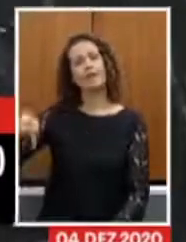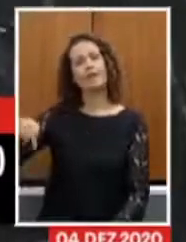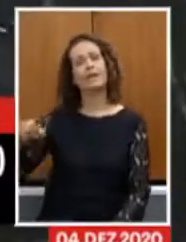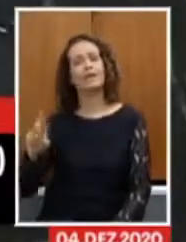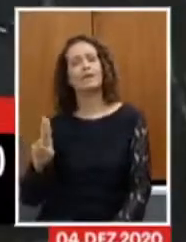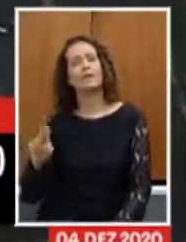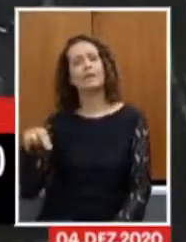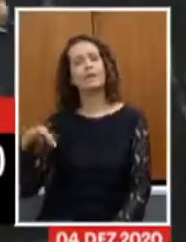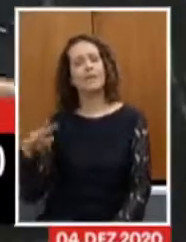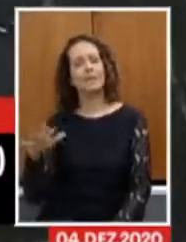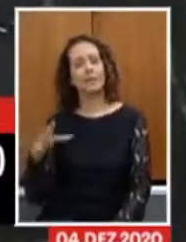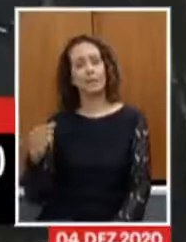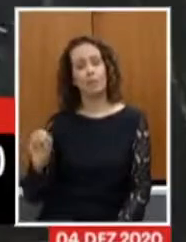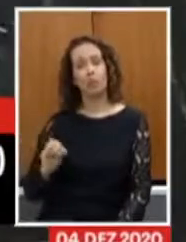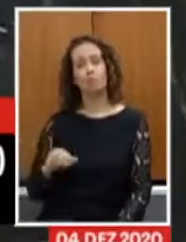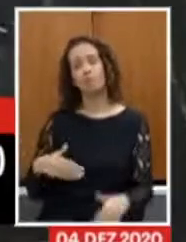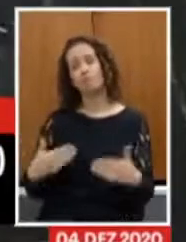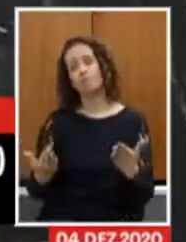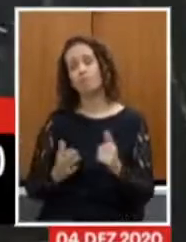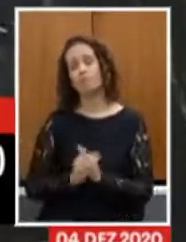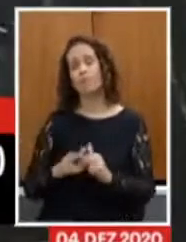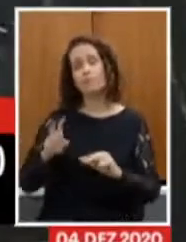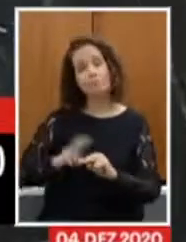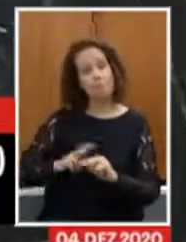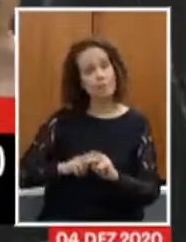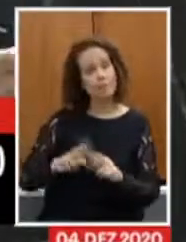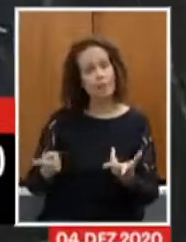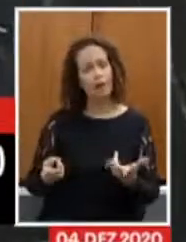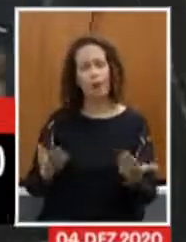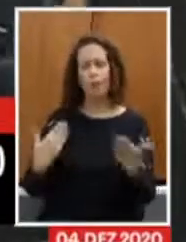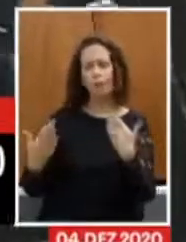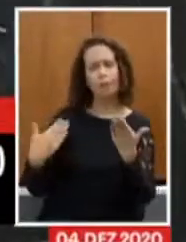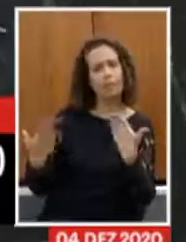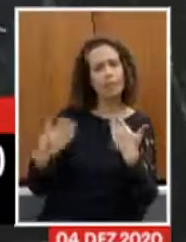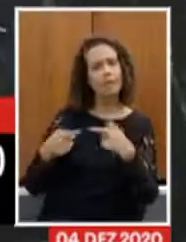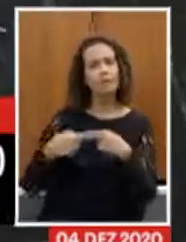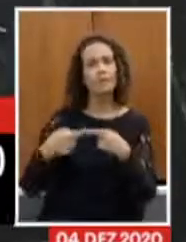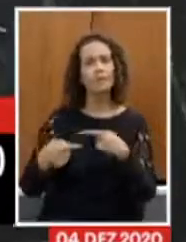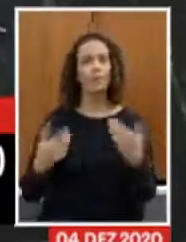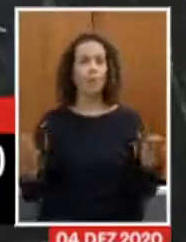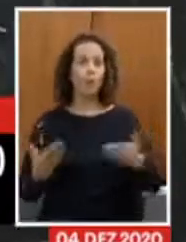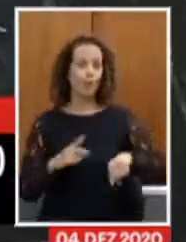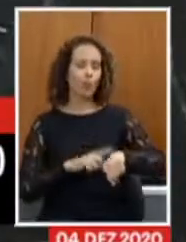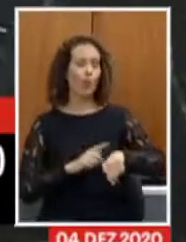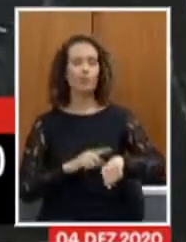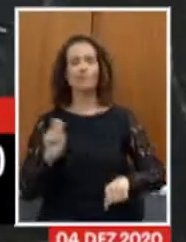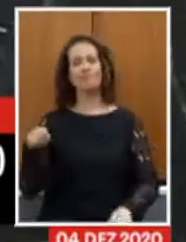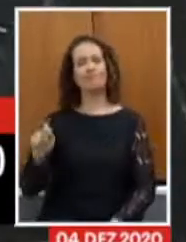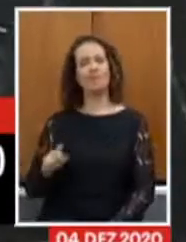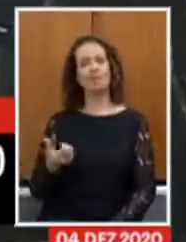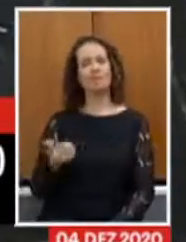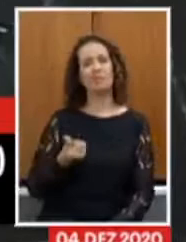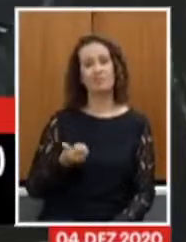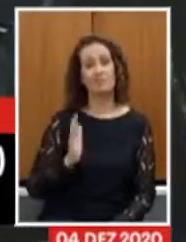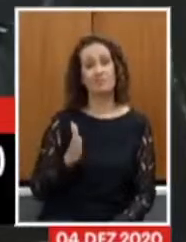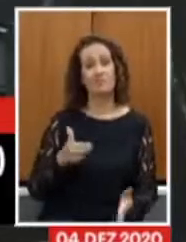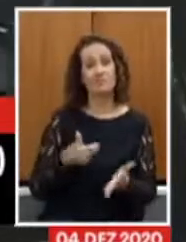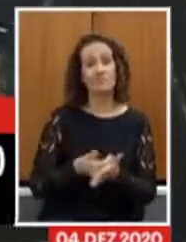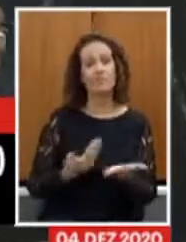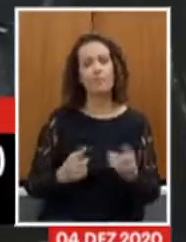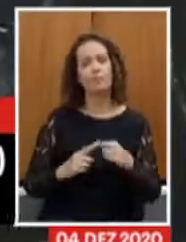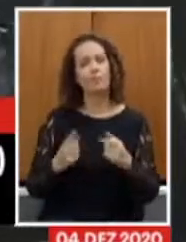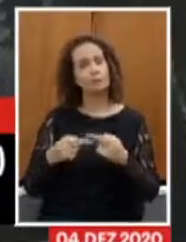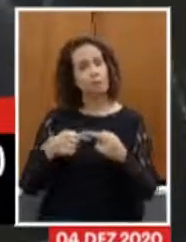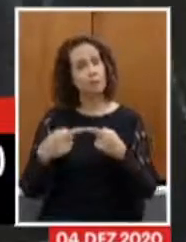André, vamos, deputado, vamos sentar semana que vem, ou até, hoje não dá mais tempo, hoje é sexta-feira, vamos sentar semana que vem, eu, você, deputado